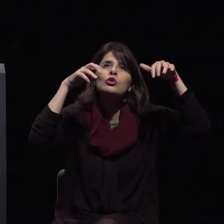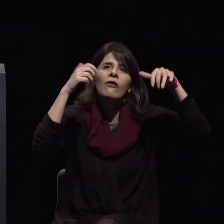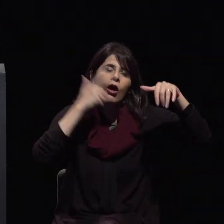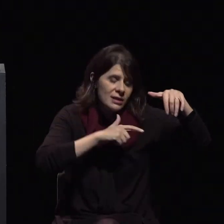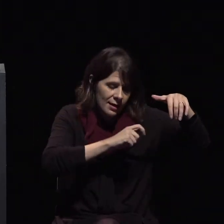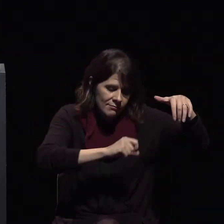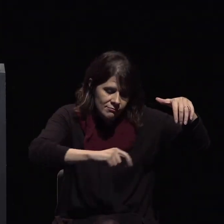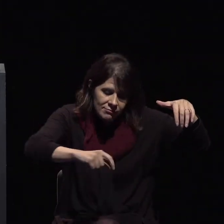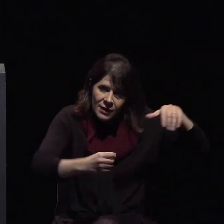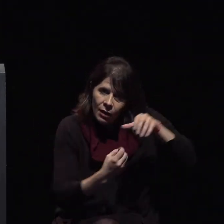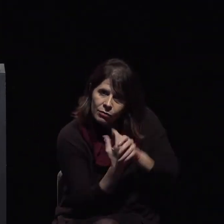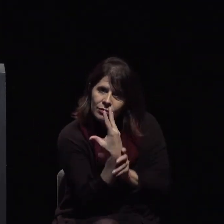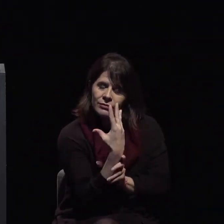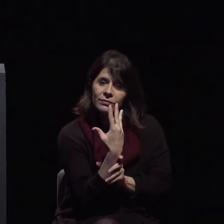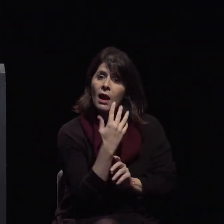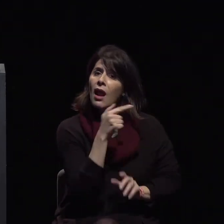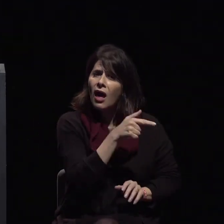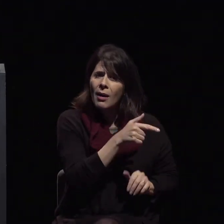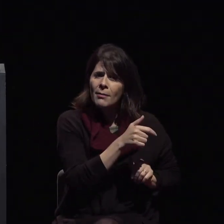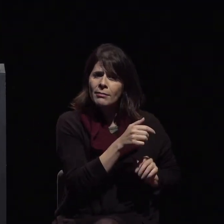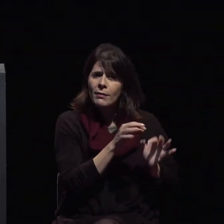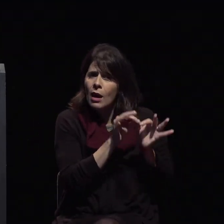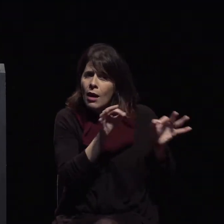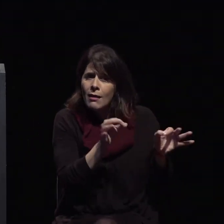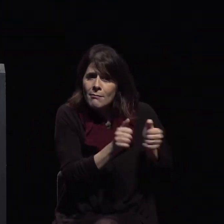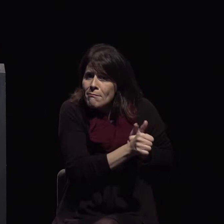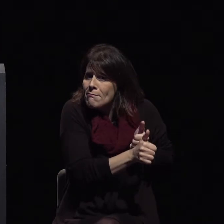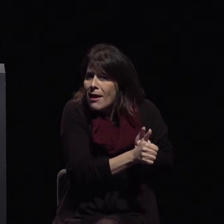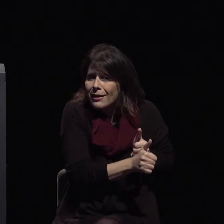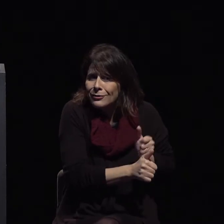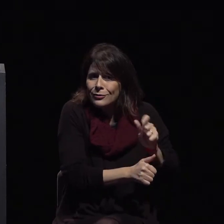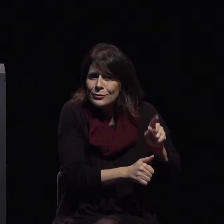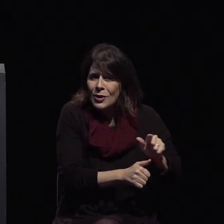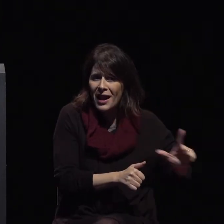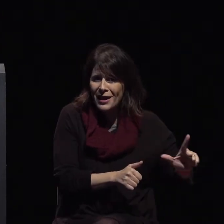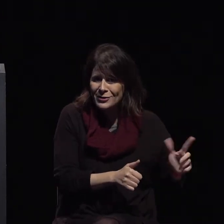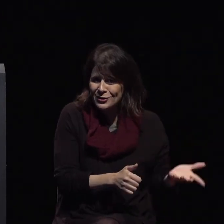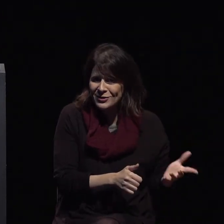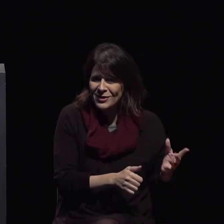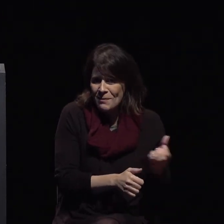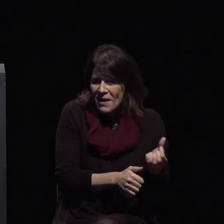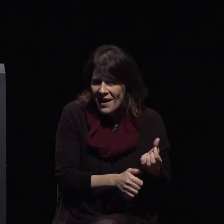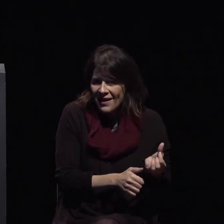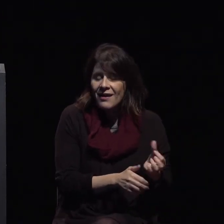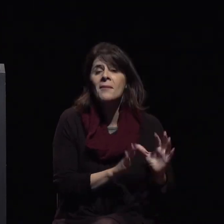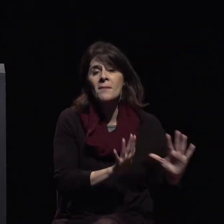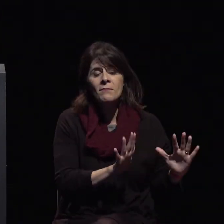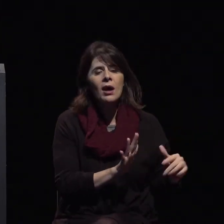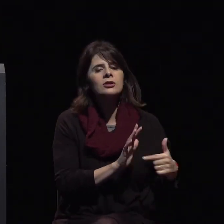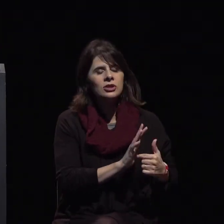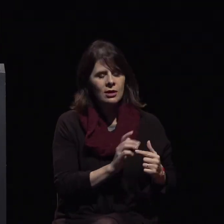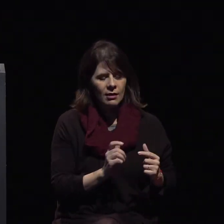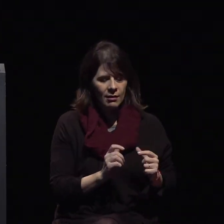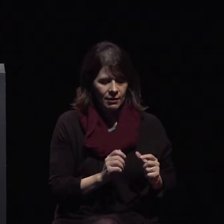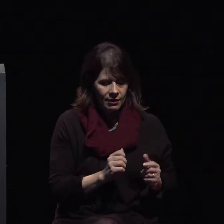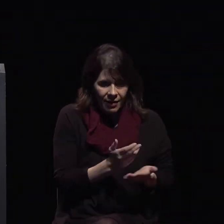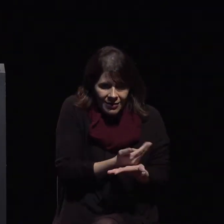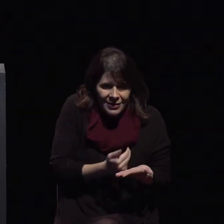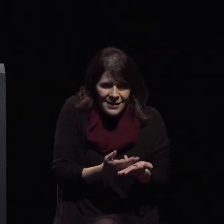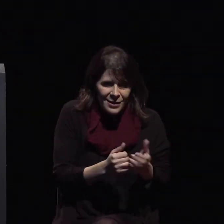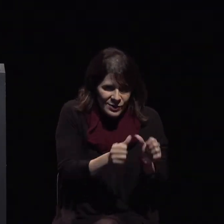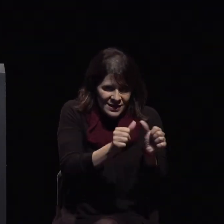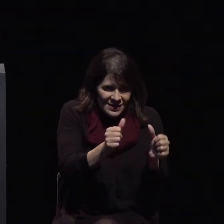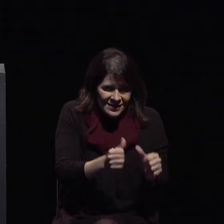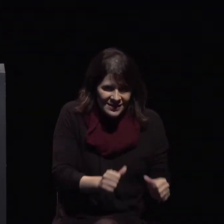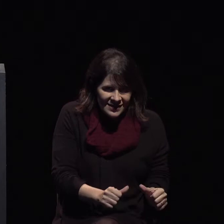era muito distante. E aí eles traziam uma imagem de santa até a Igreja da Sé, a